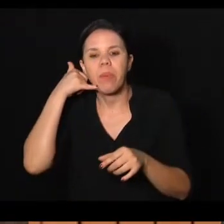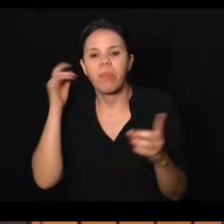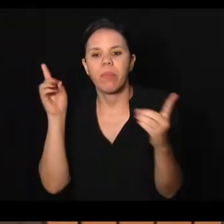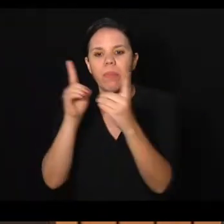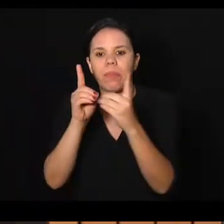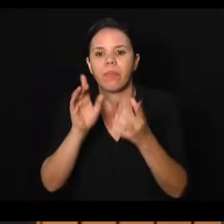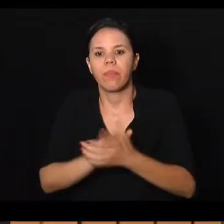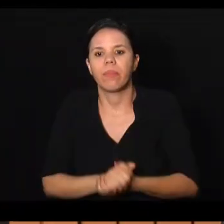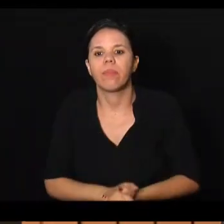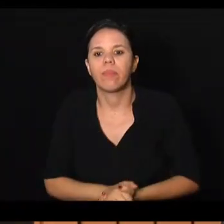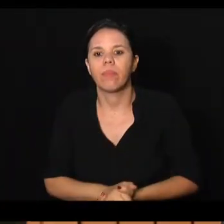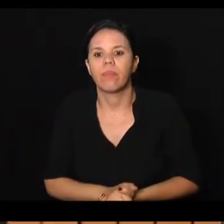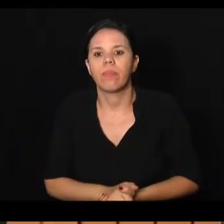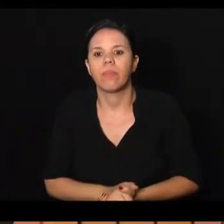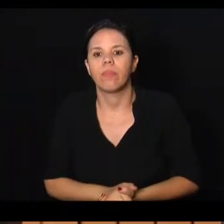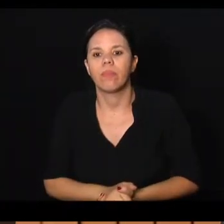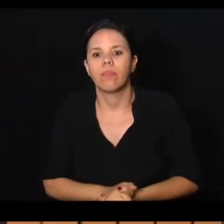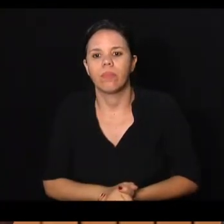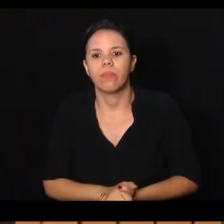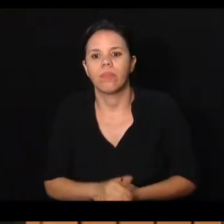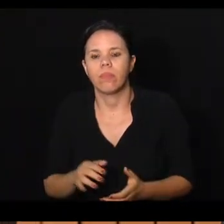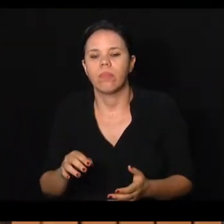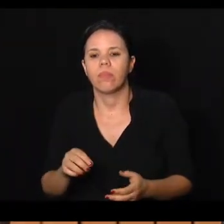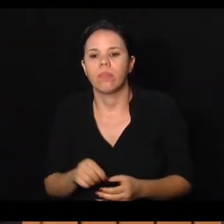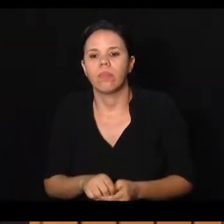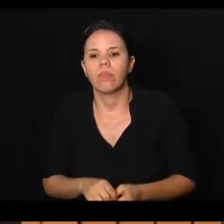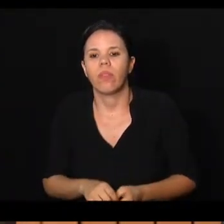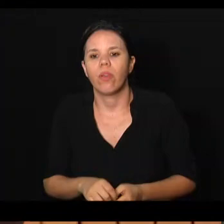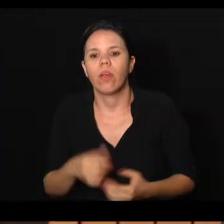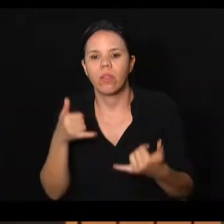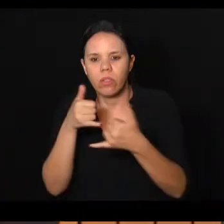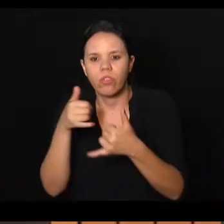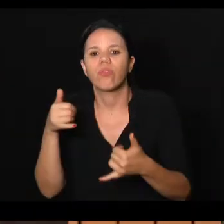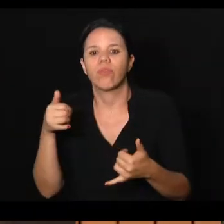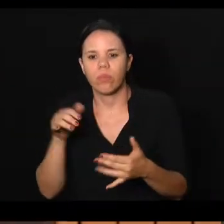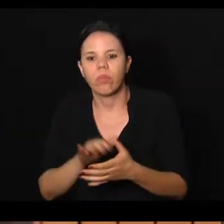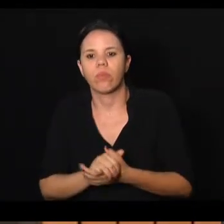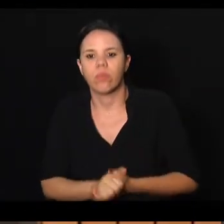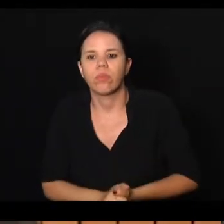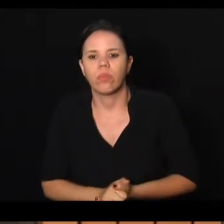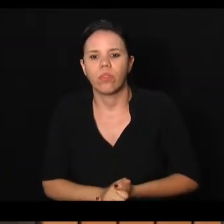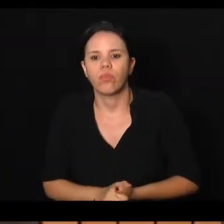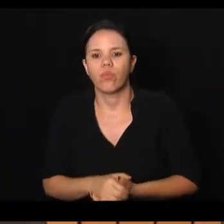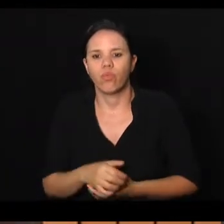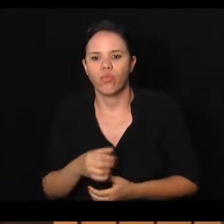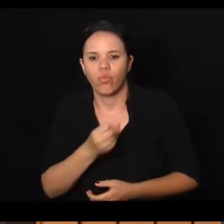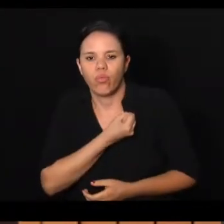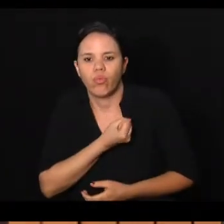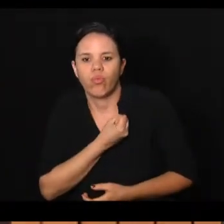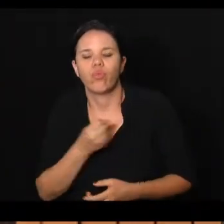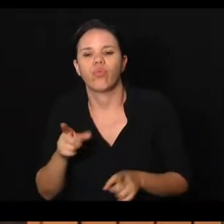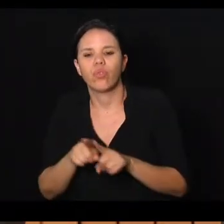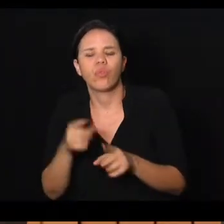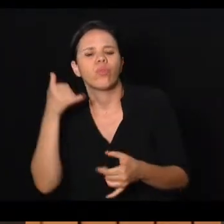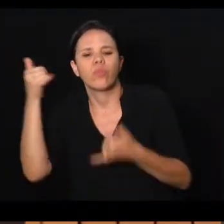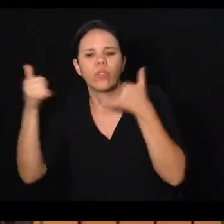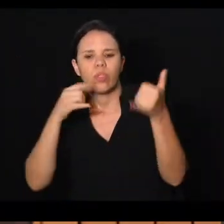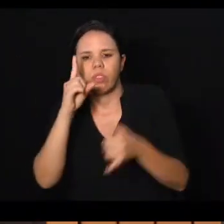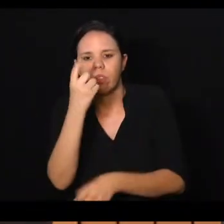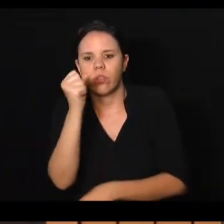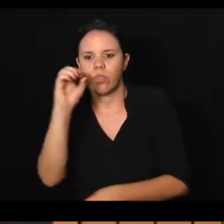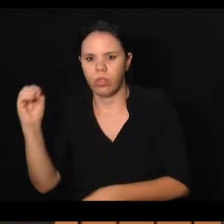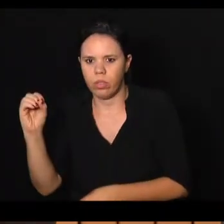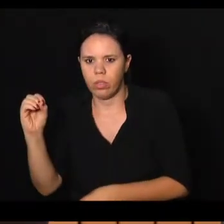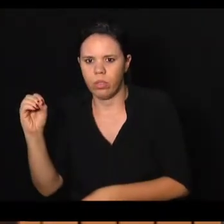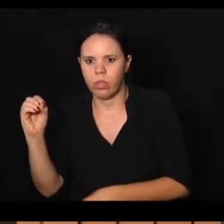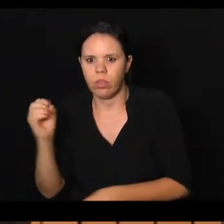atendido. 80 minutos para ser atendido no Disque 100 no Brasil. O Ligue 180, você